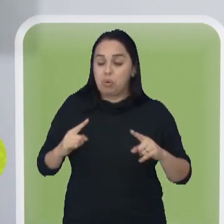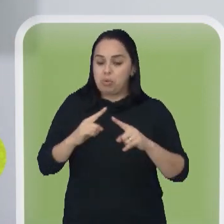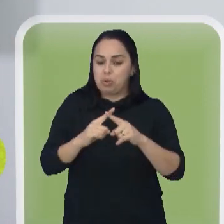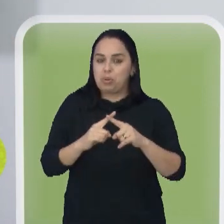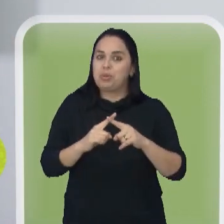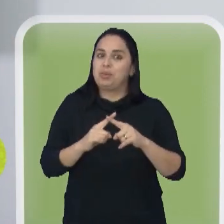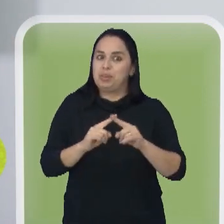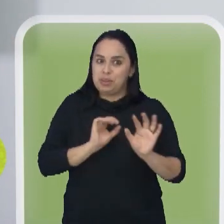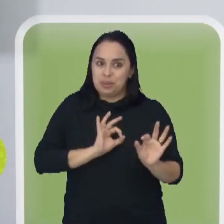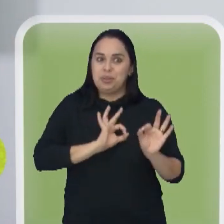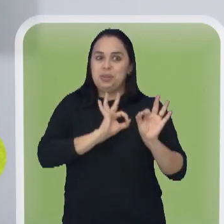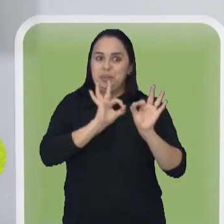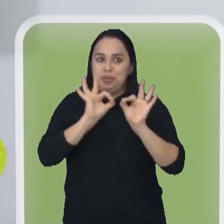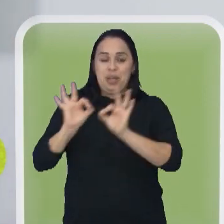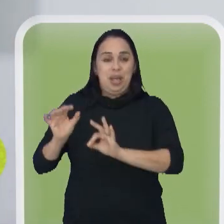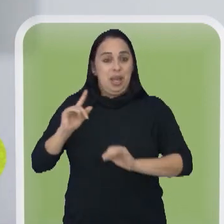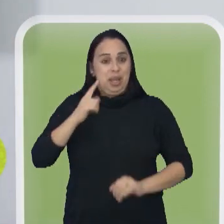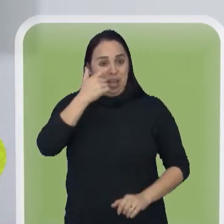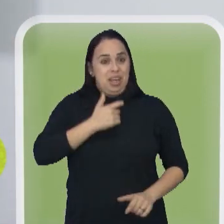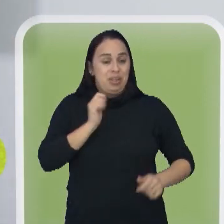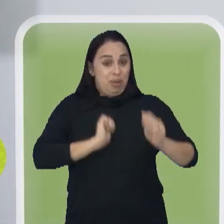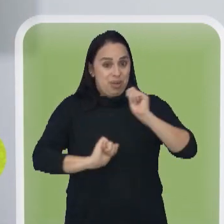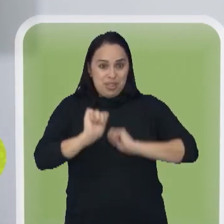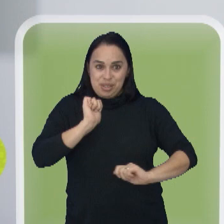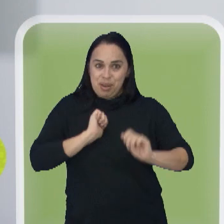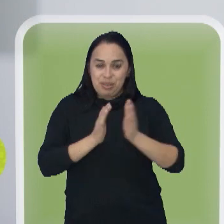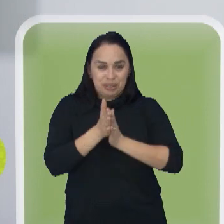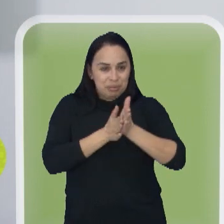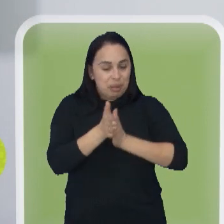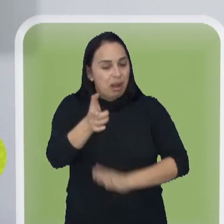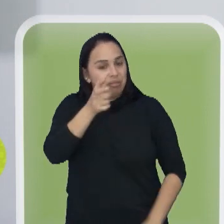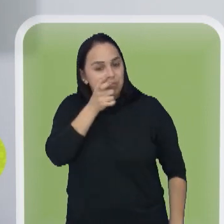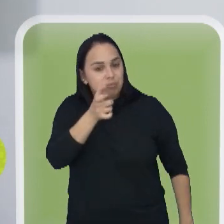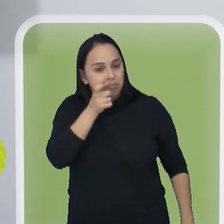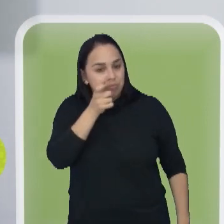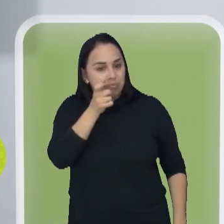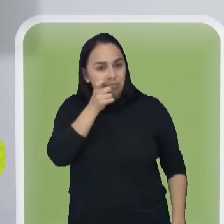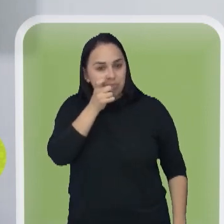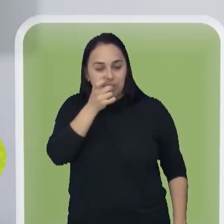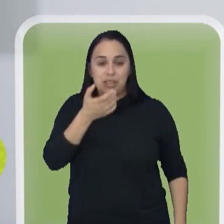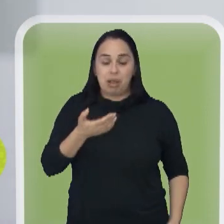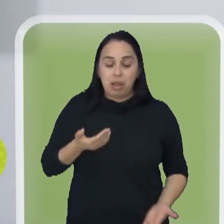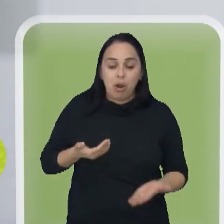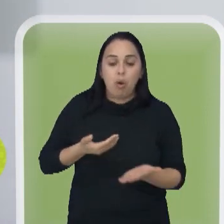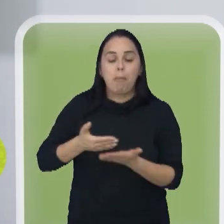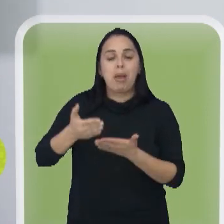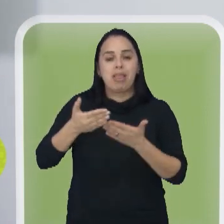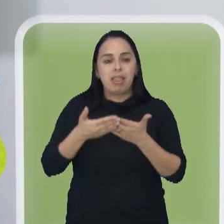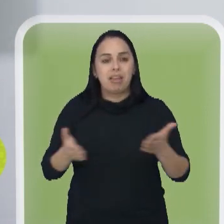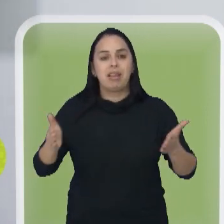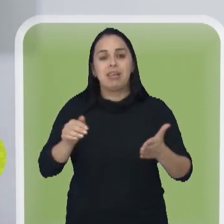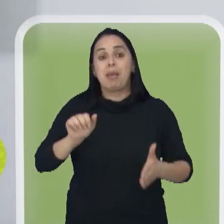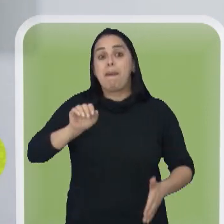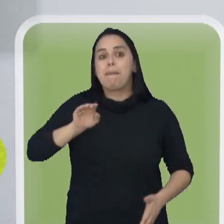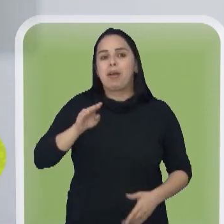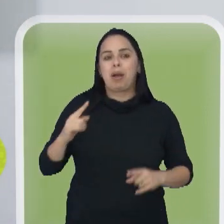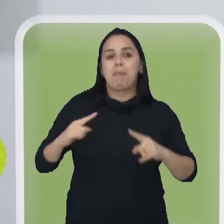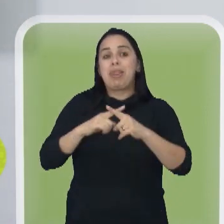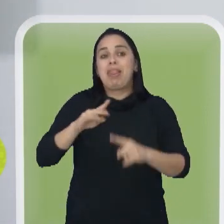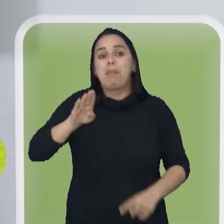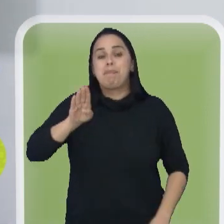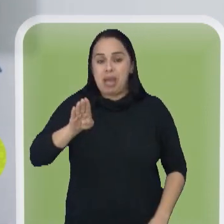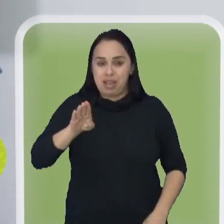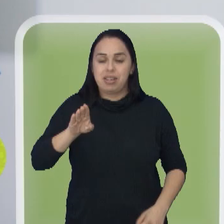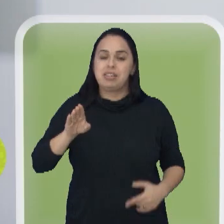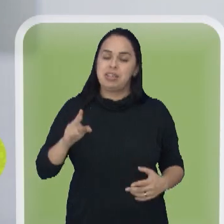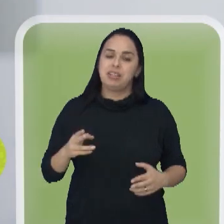para acompanhar, né? Eu estou até ansioso para acompanhar esse jogo aí da 4ª divisão, esse começo de Bezinha. Boa sorte aí pro